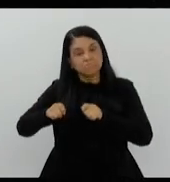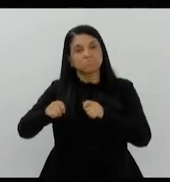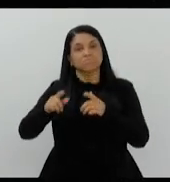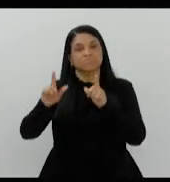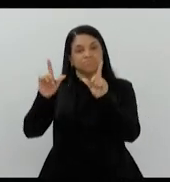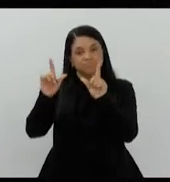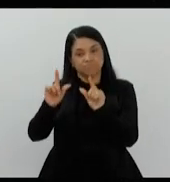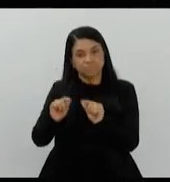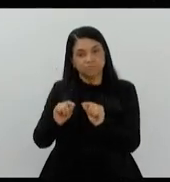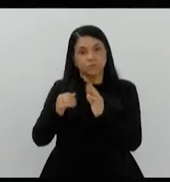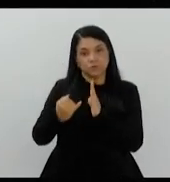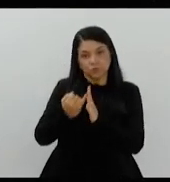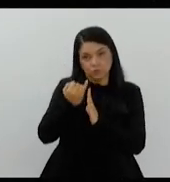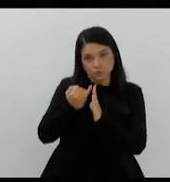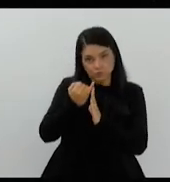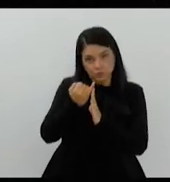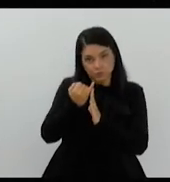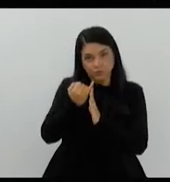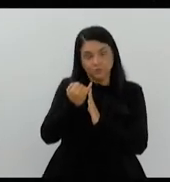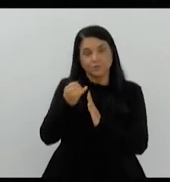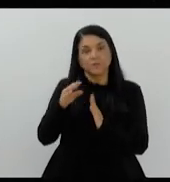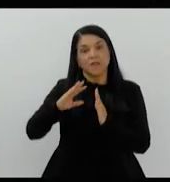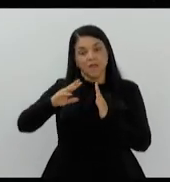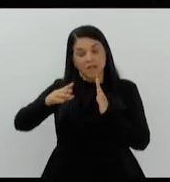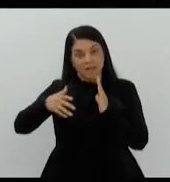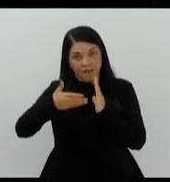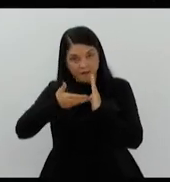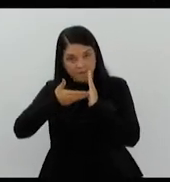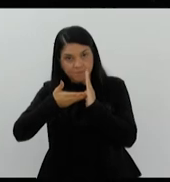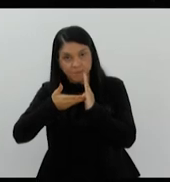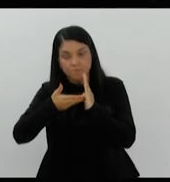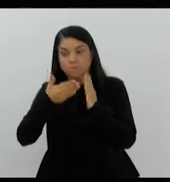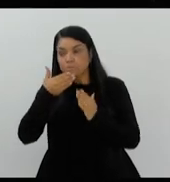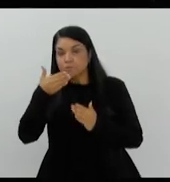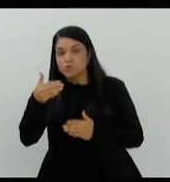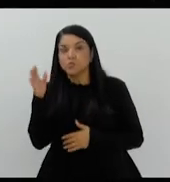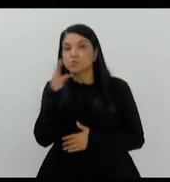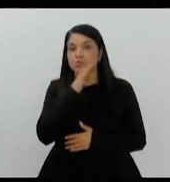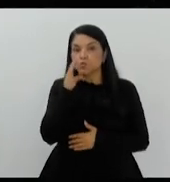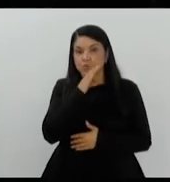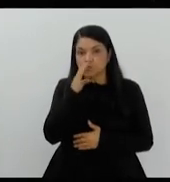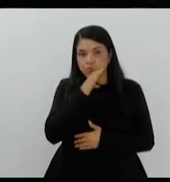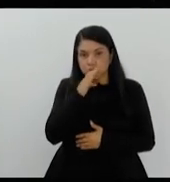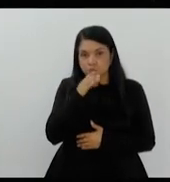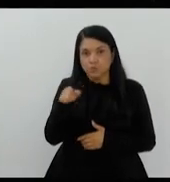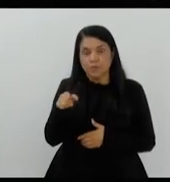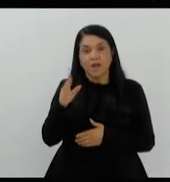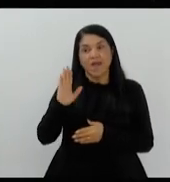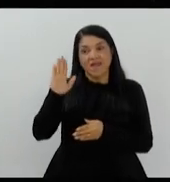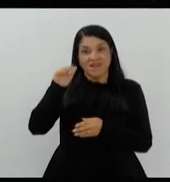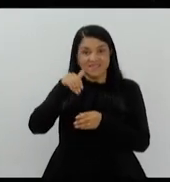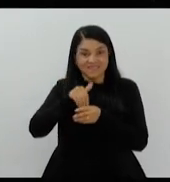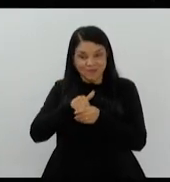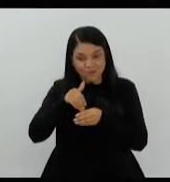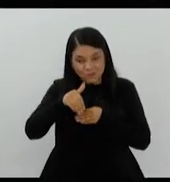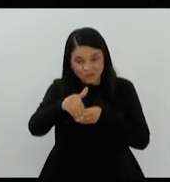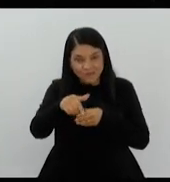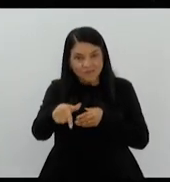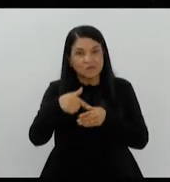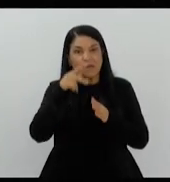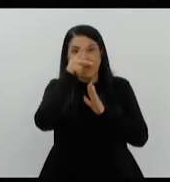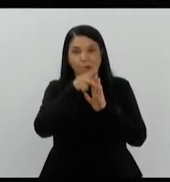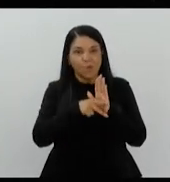juros. A Câmara já pediu urgência, mas, fruto das eleições, o projeto ainda não